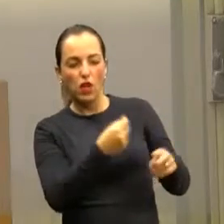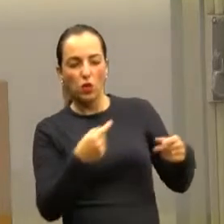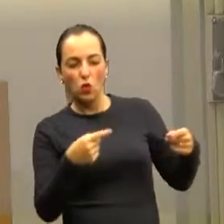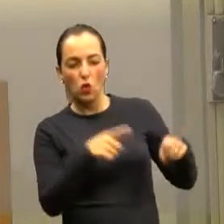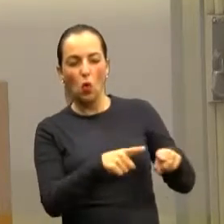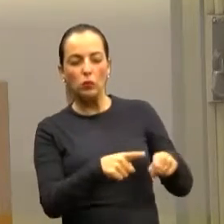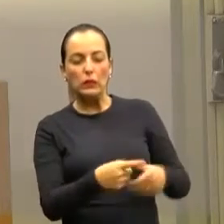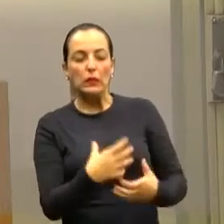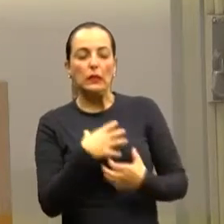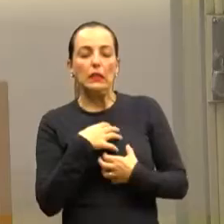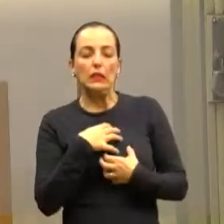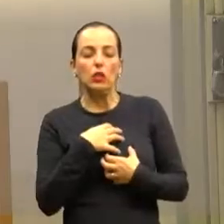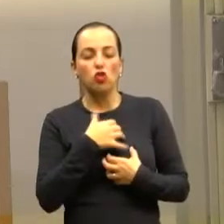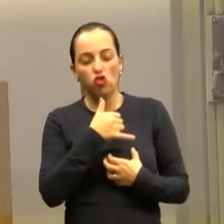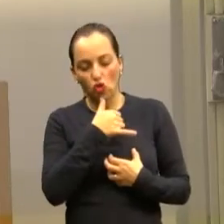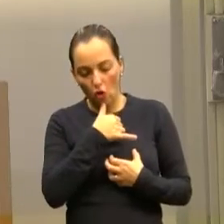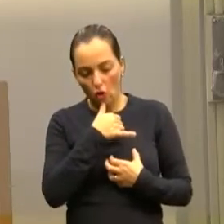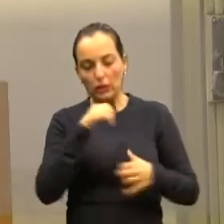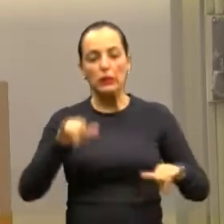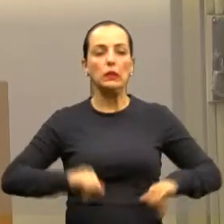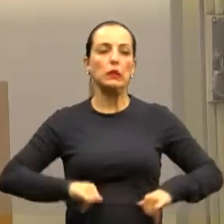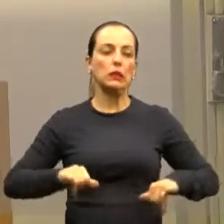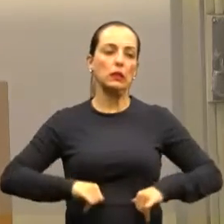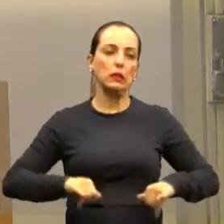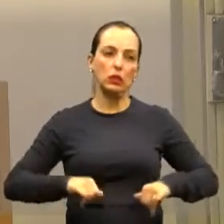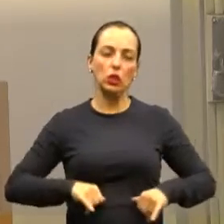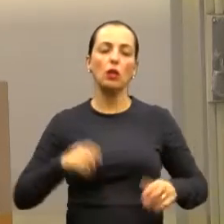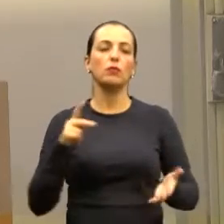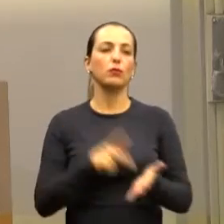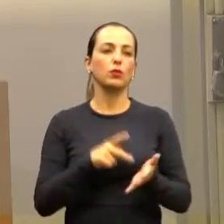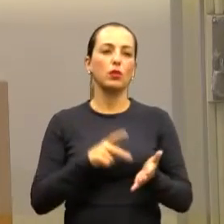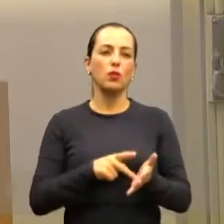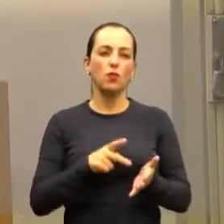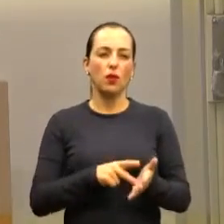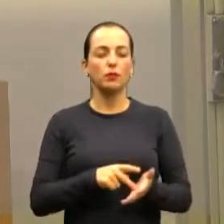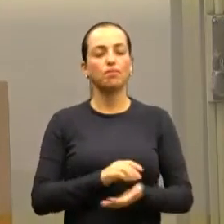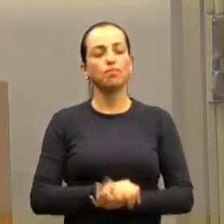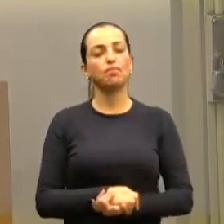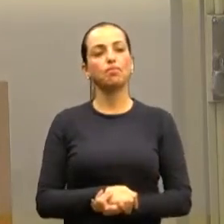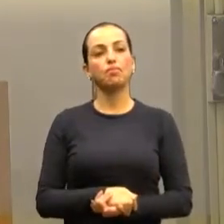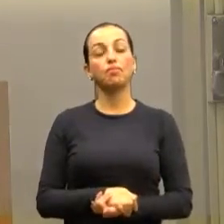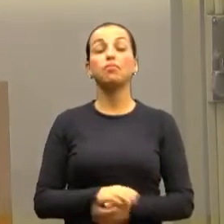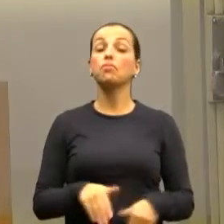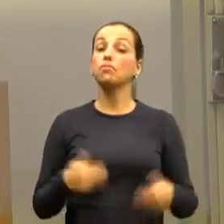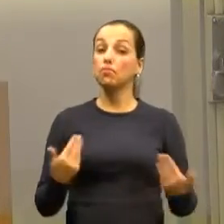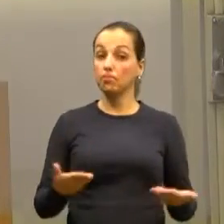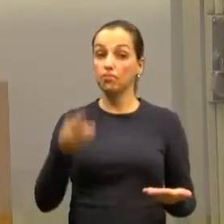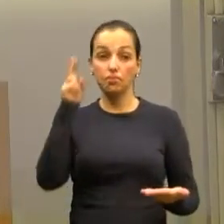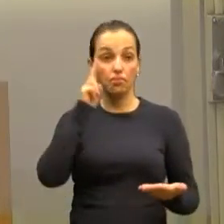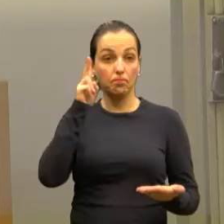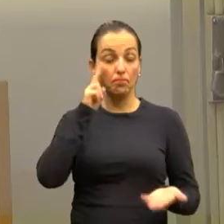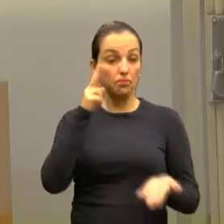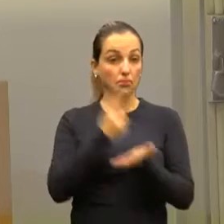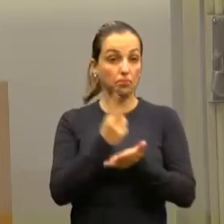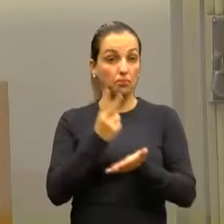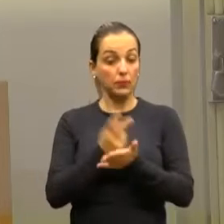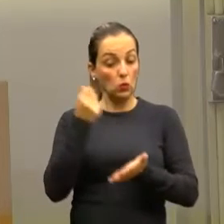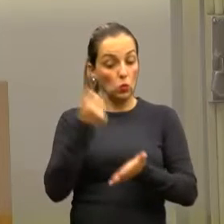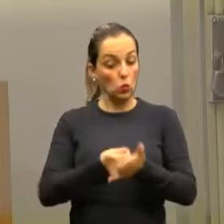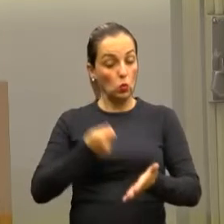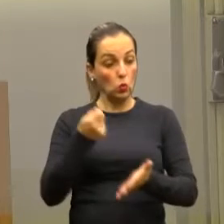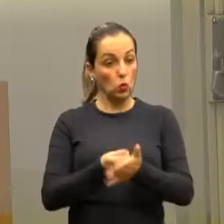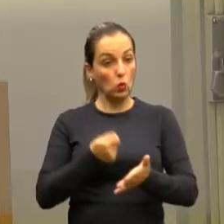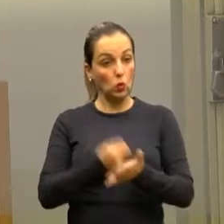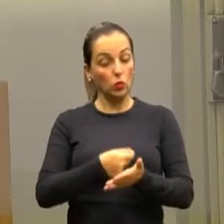contra o filho né por simplesmente ter um pensamento diferente uma pessoa diferença Então vamos lembrar assim sempre dessa